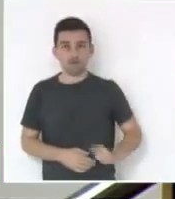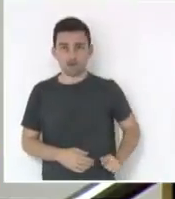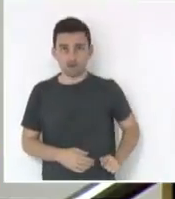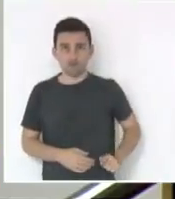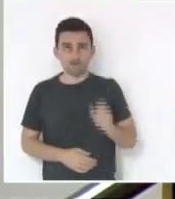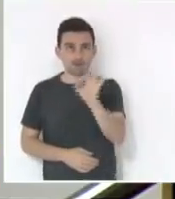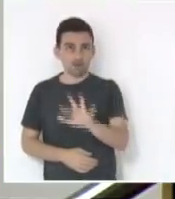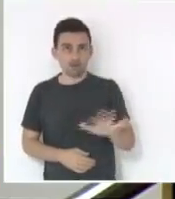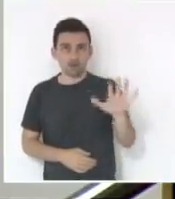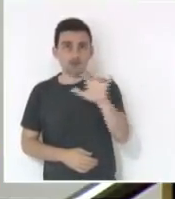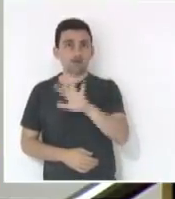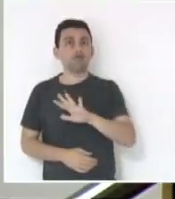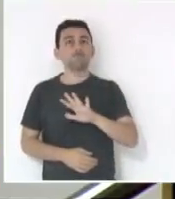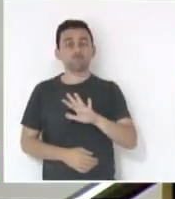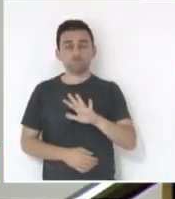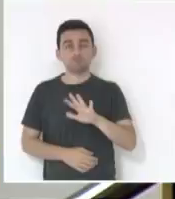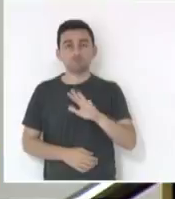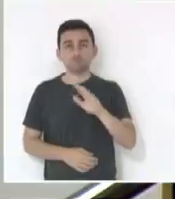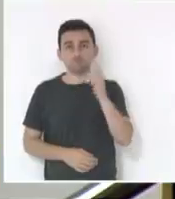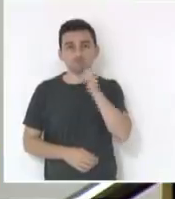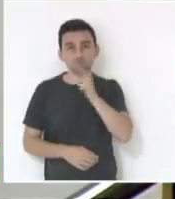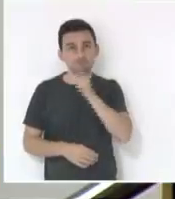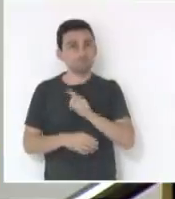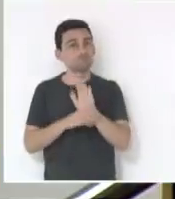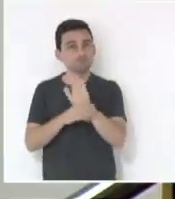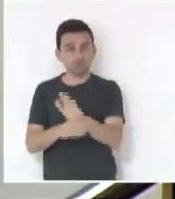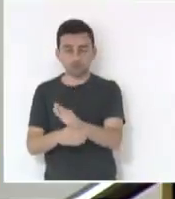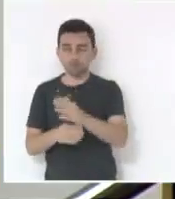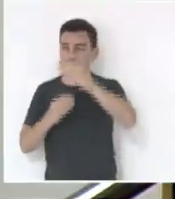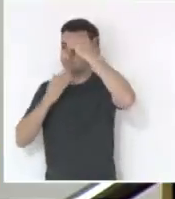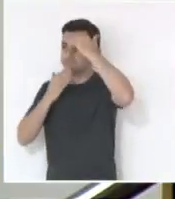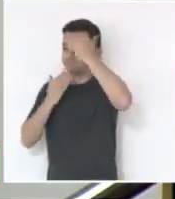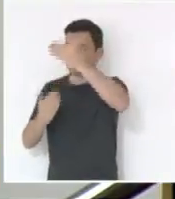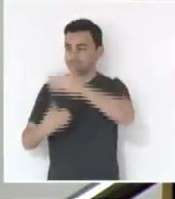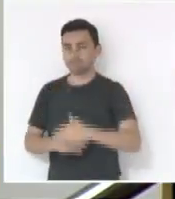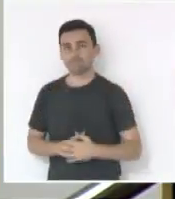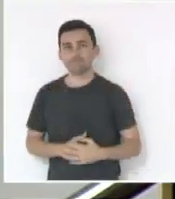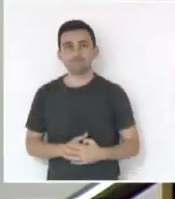de interesse também do governo federal. Muito obrigado.